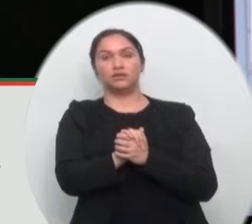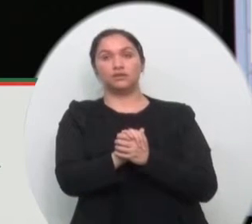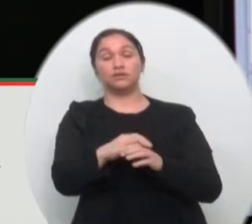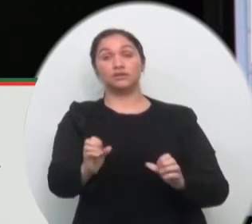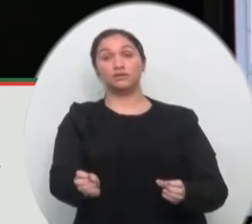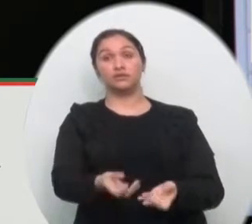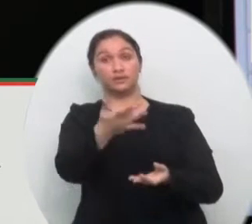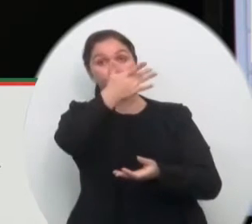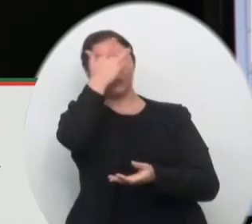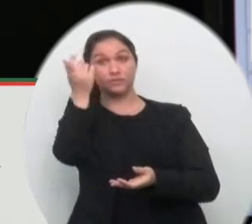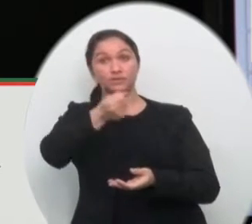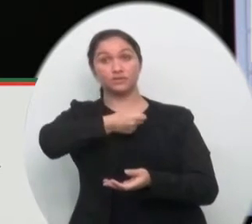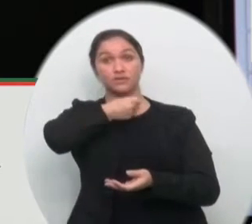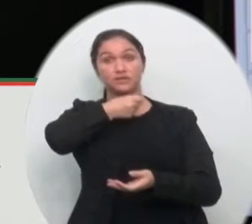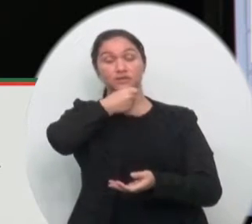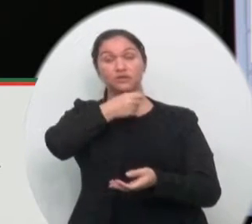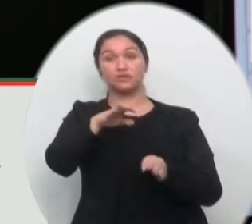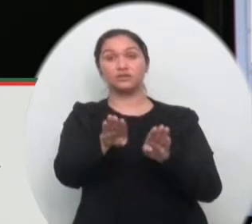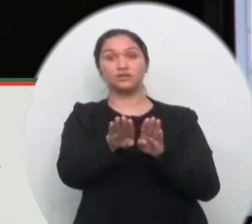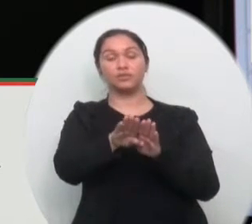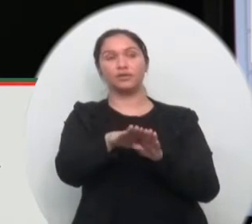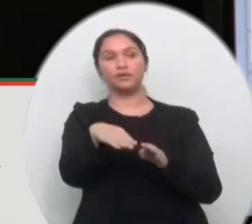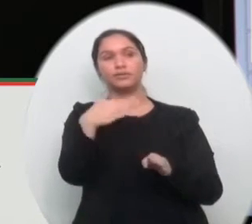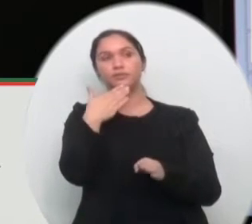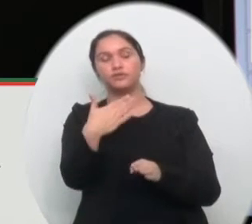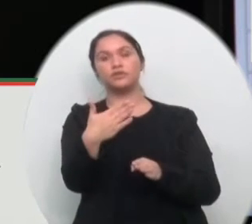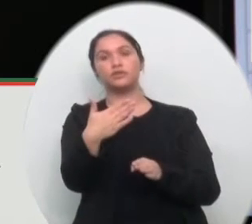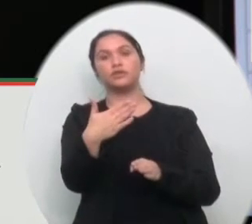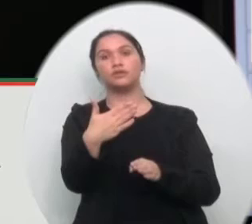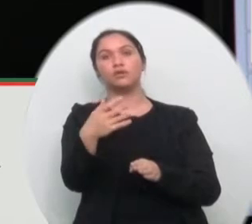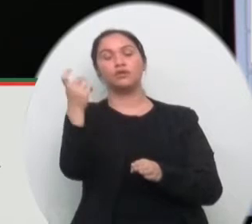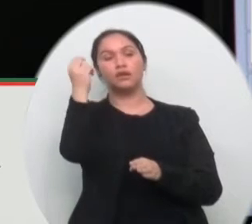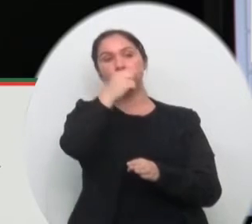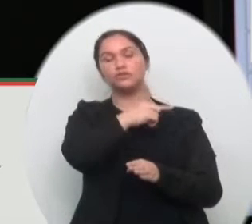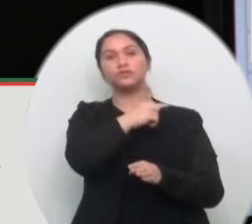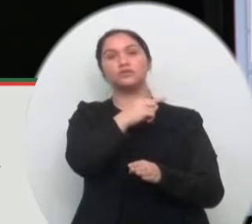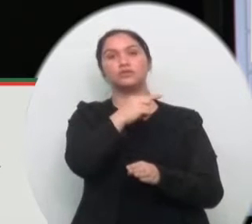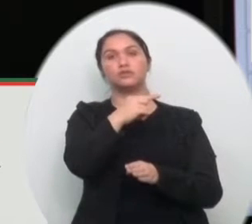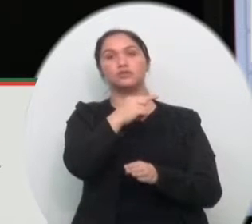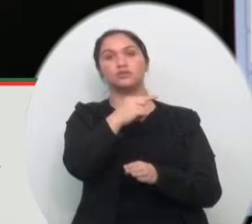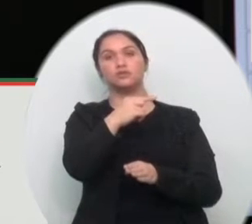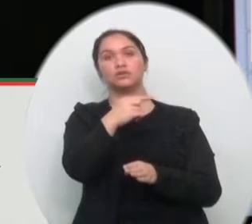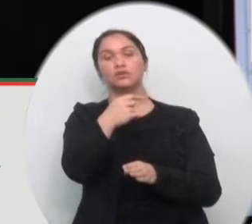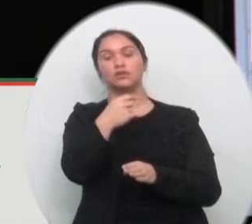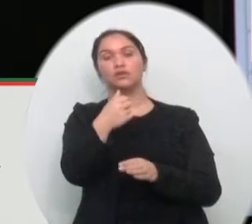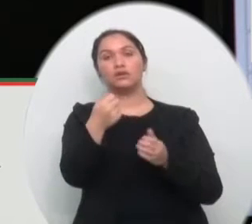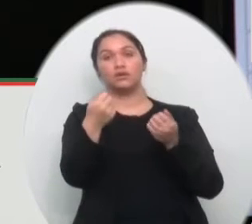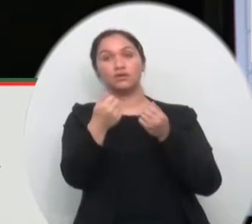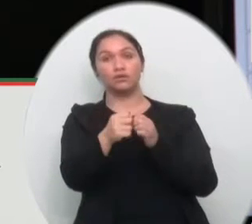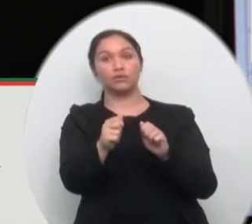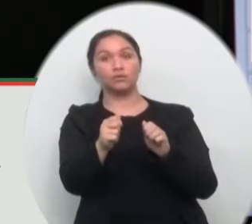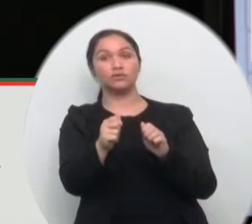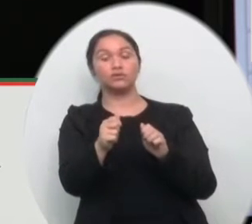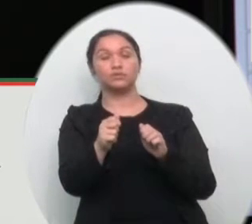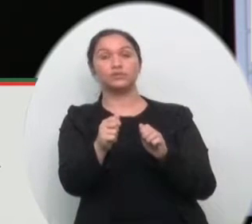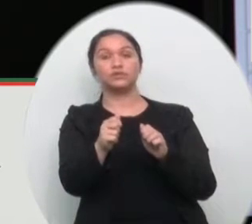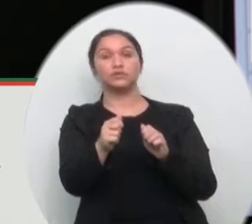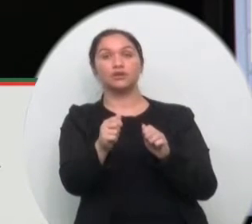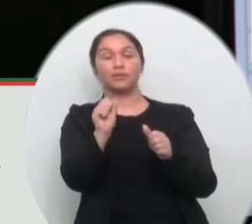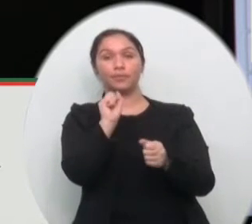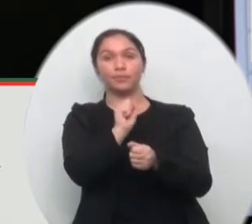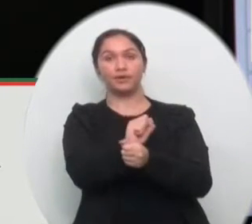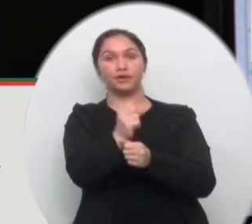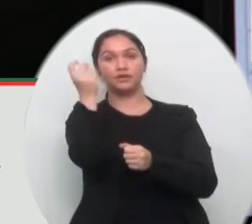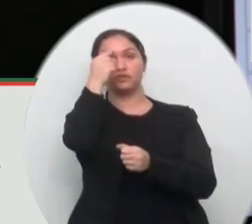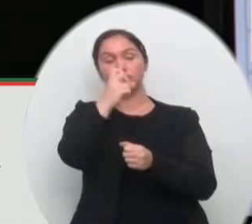pessoas idosas também têm falado muito nesses pontos, porque elas sobem, né, e não, às vezes, como já tem um degrau muito baixo, um exemplo